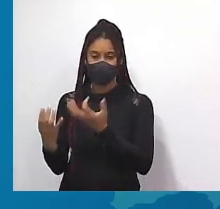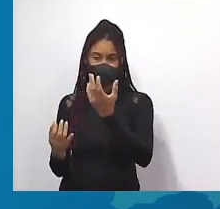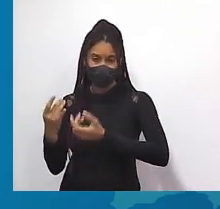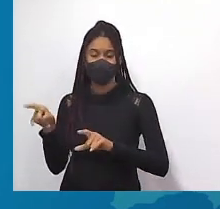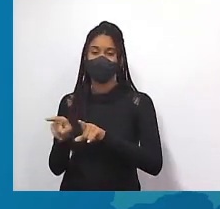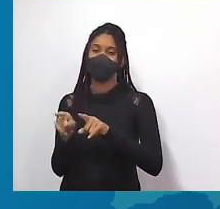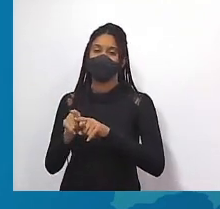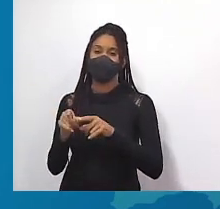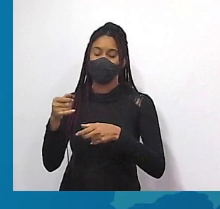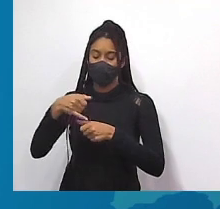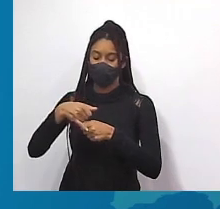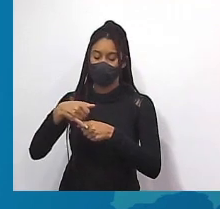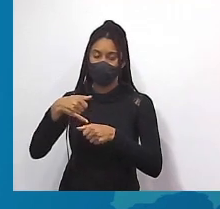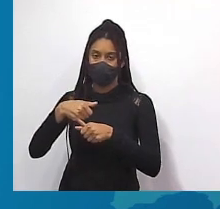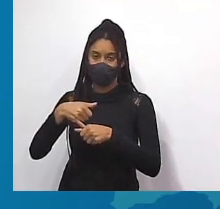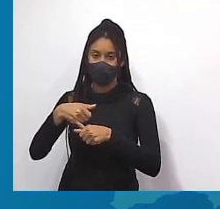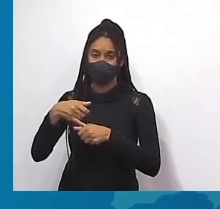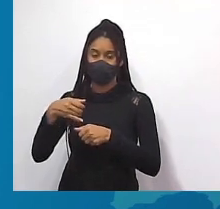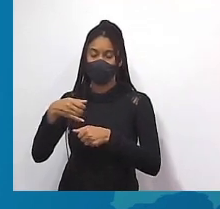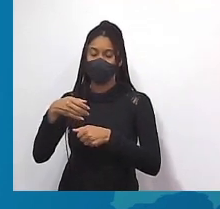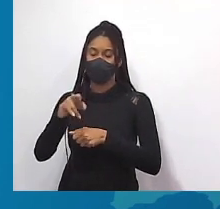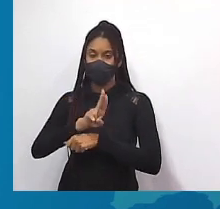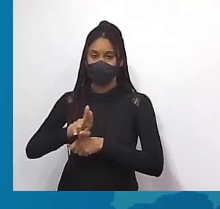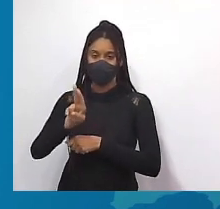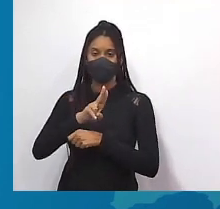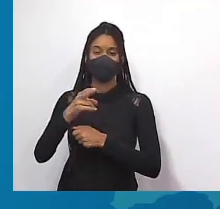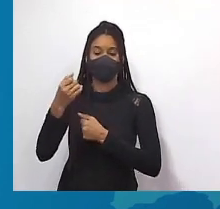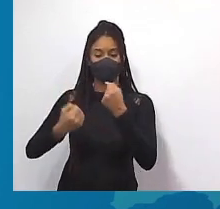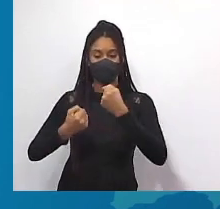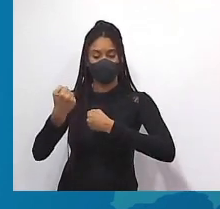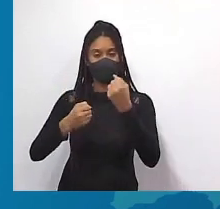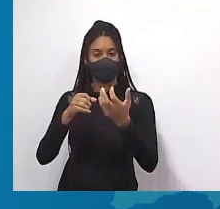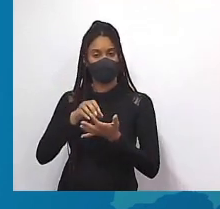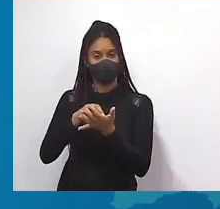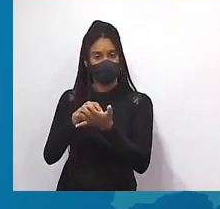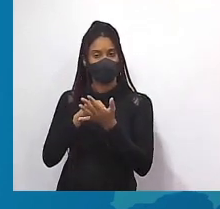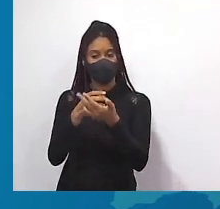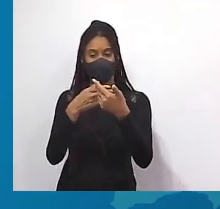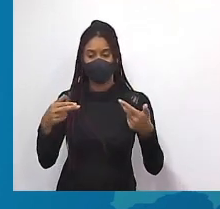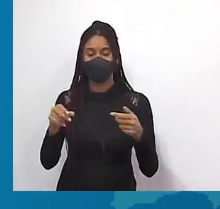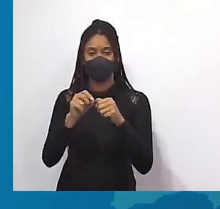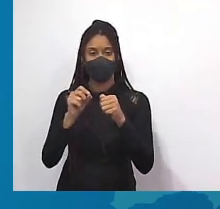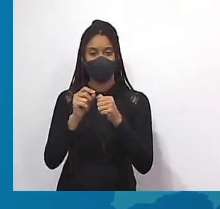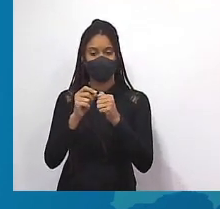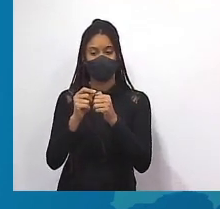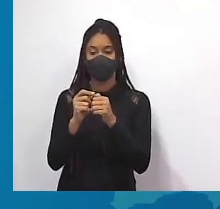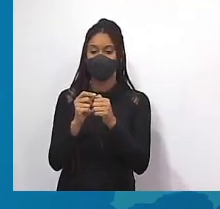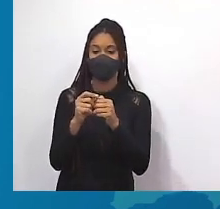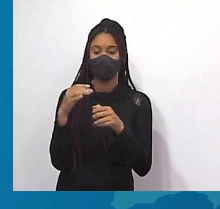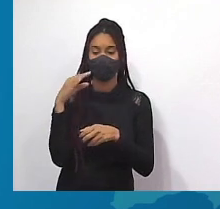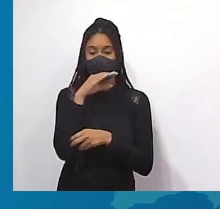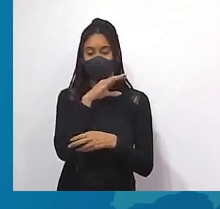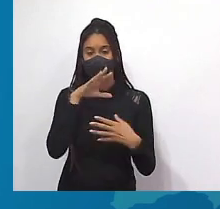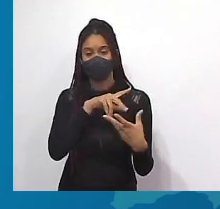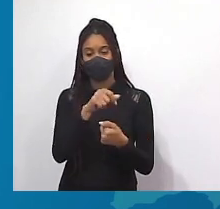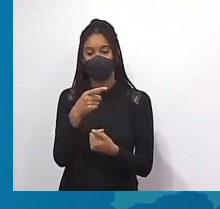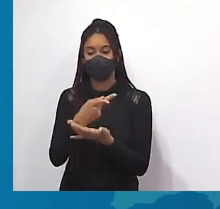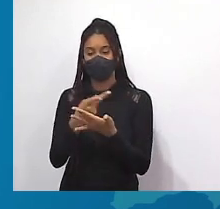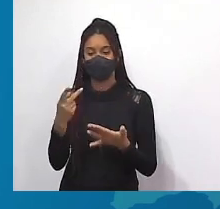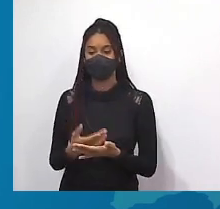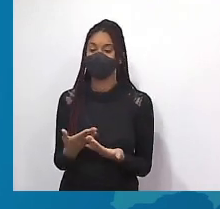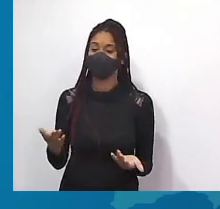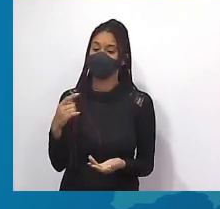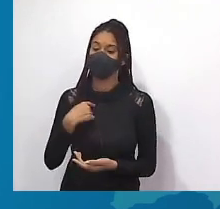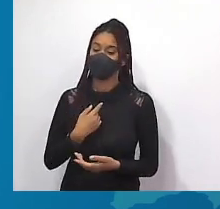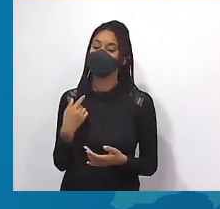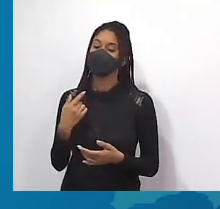né, nos veículos à base de petróleo, todos isso são elementos que causam aquecimento global. De fato, o ser humano de alguma